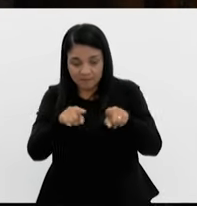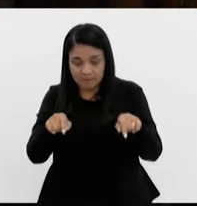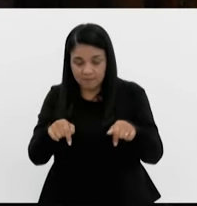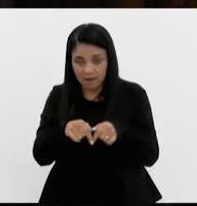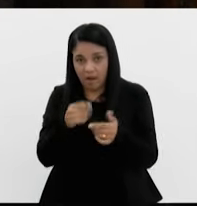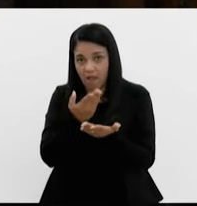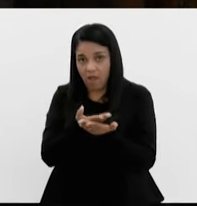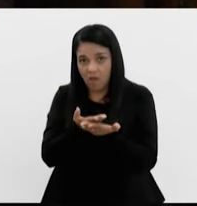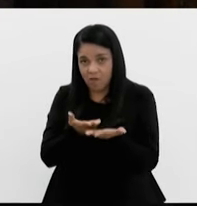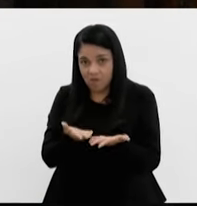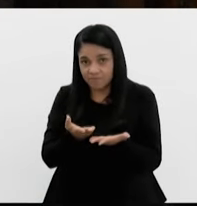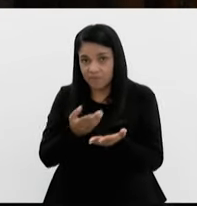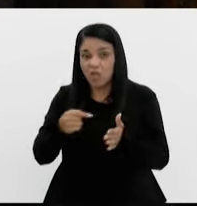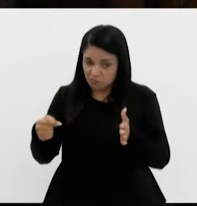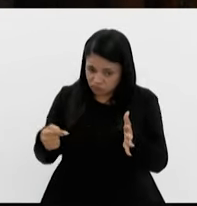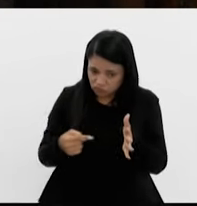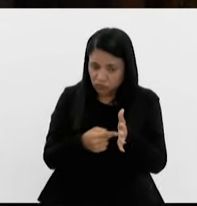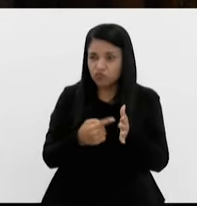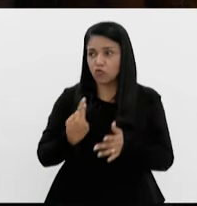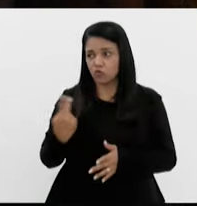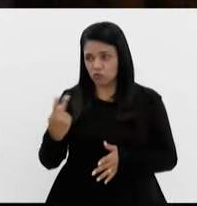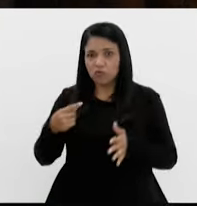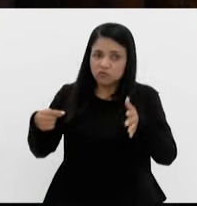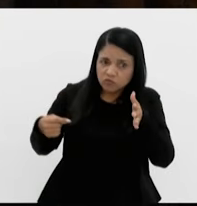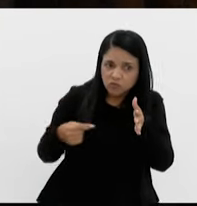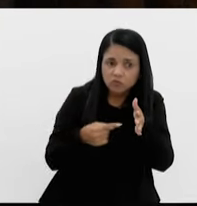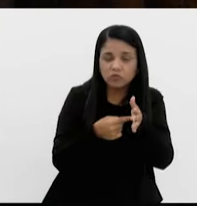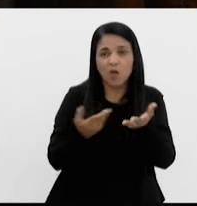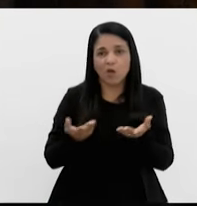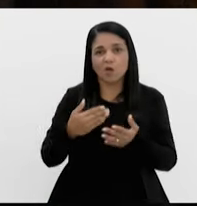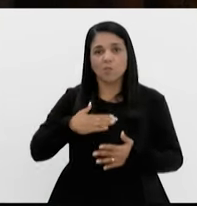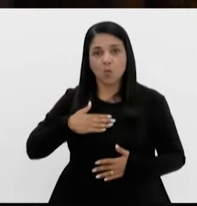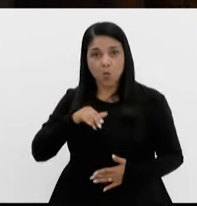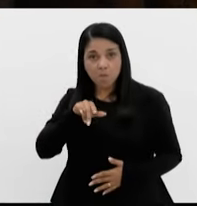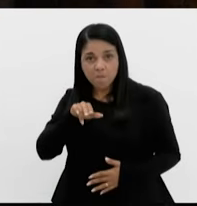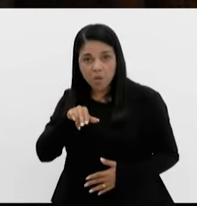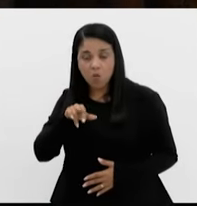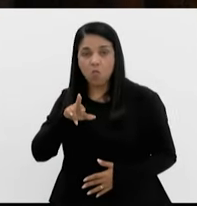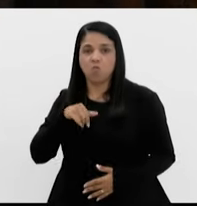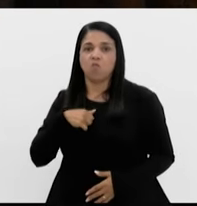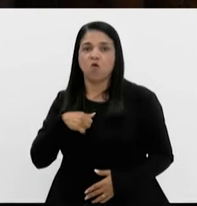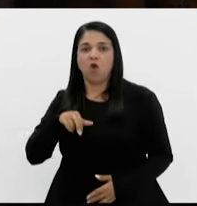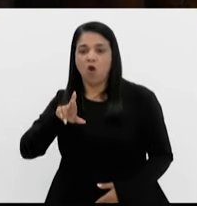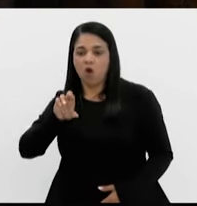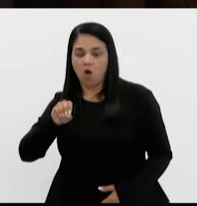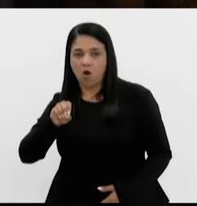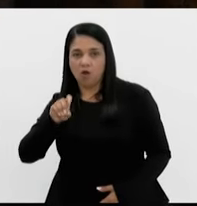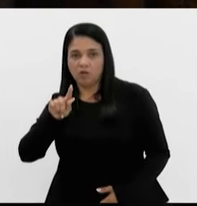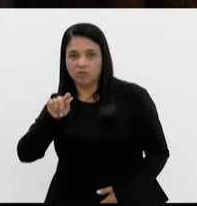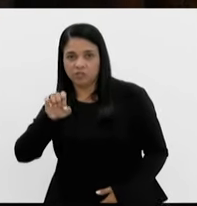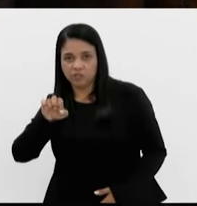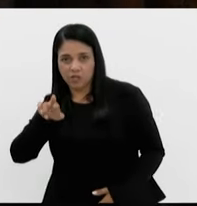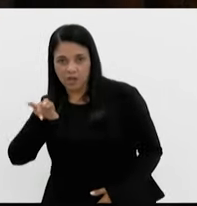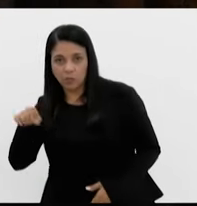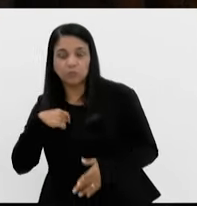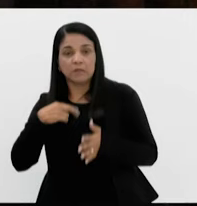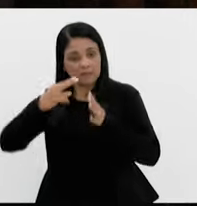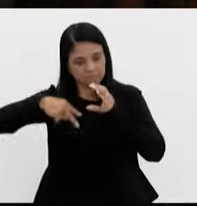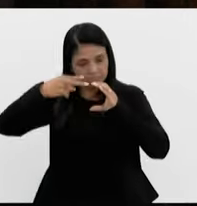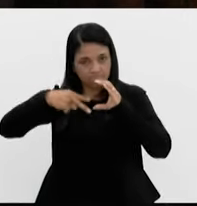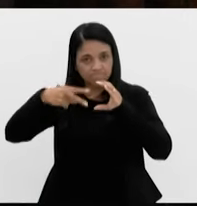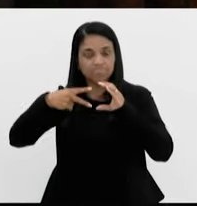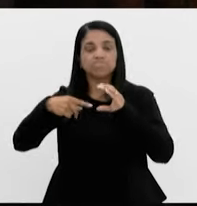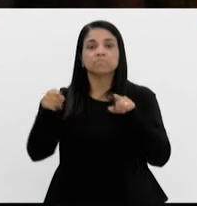Amorin nesse exato momento tá lá na Câmara Municipal eu vou sair daqui e vou para lá lutando contra um tal do